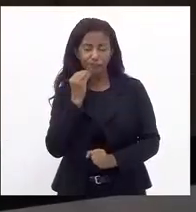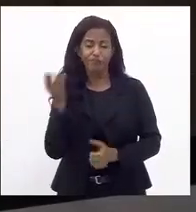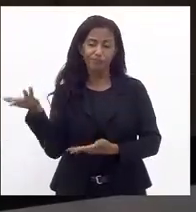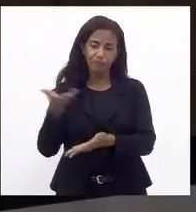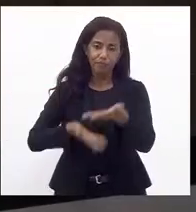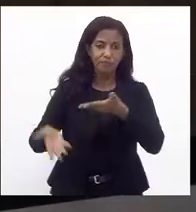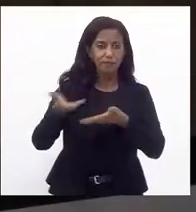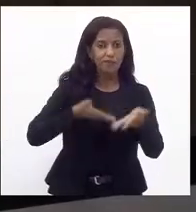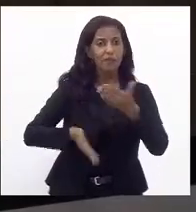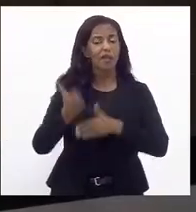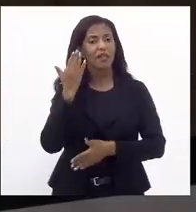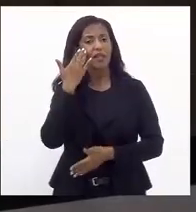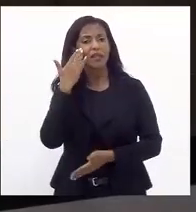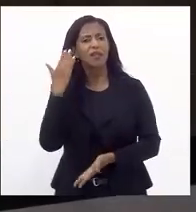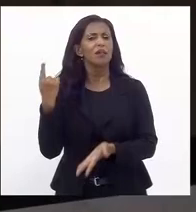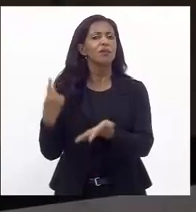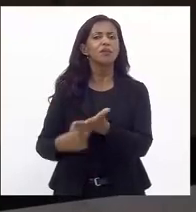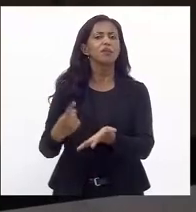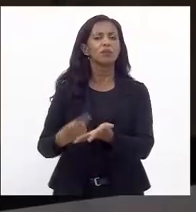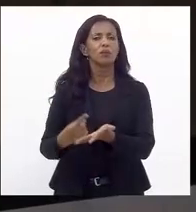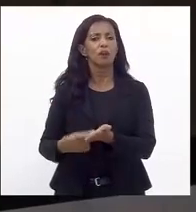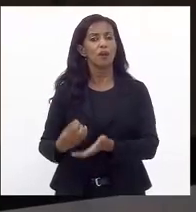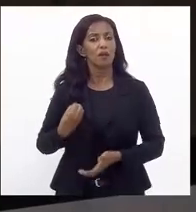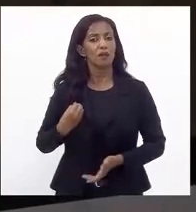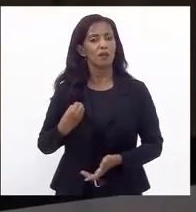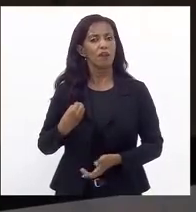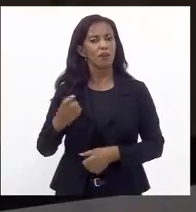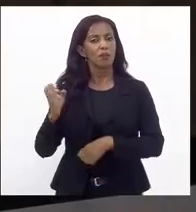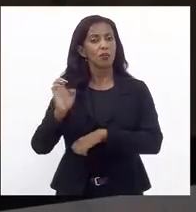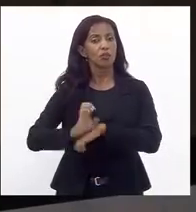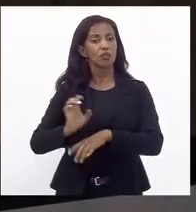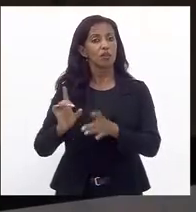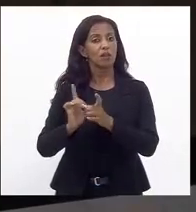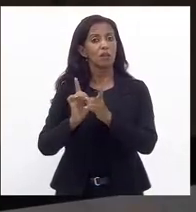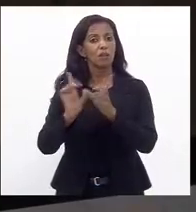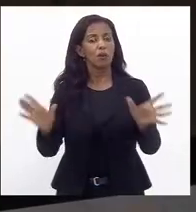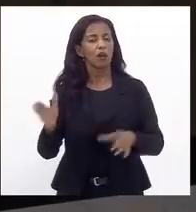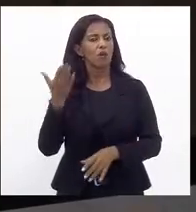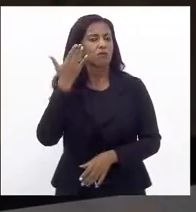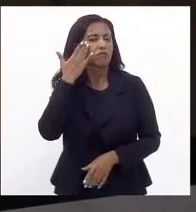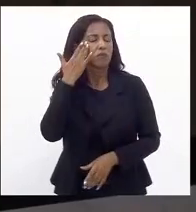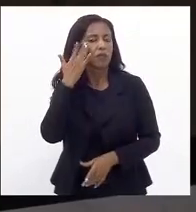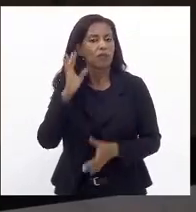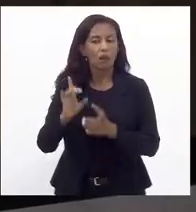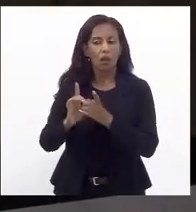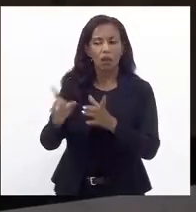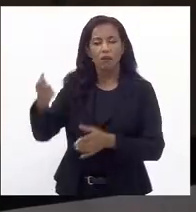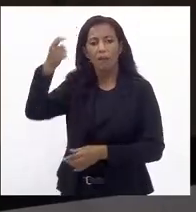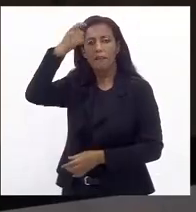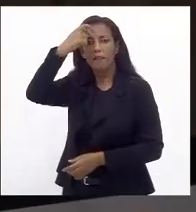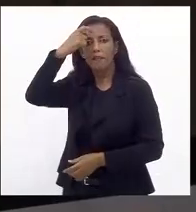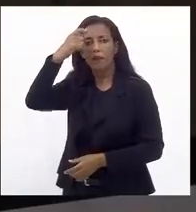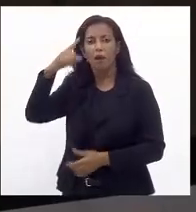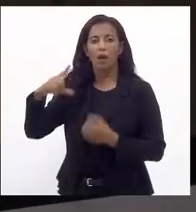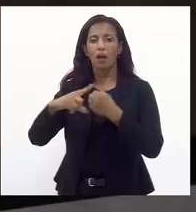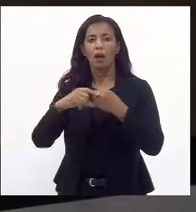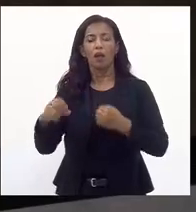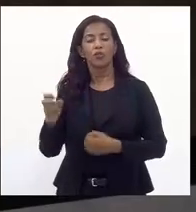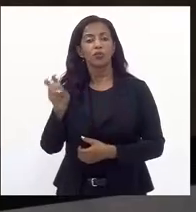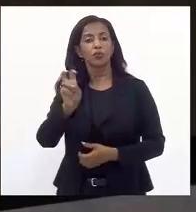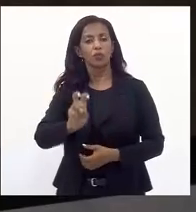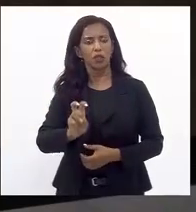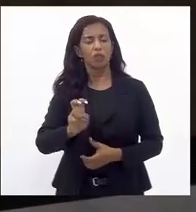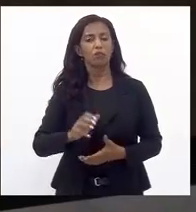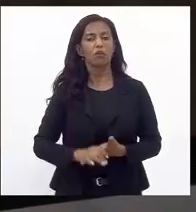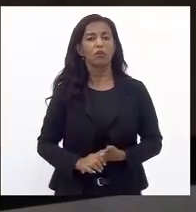participar entender o que tá fazendo acordado aqui Vivemos num estado democrático direito entendo também que a livre manifestação de pensamento Artigo 5º inciso